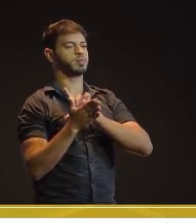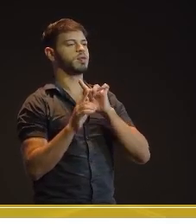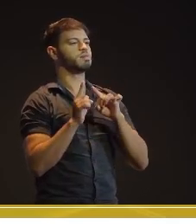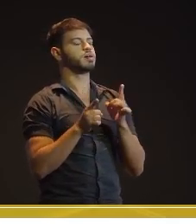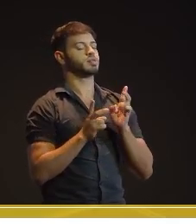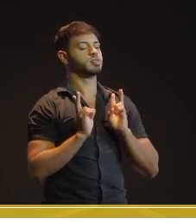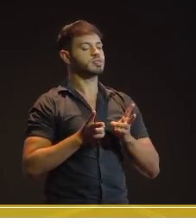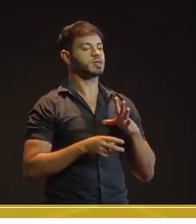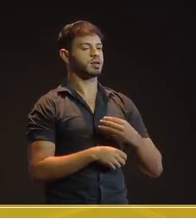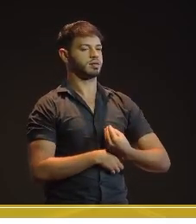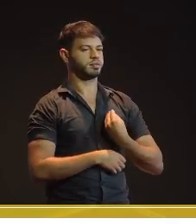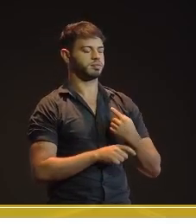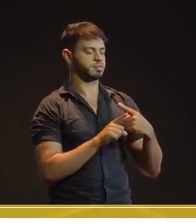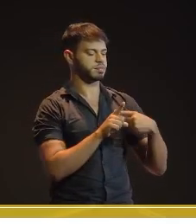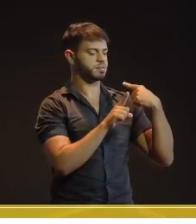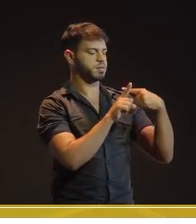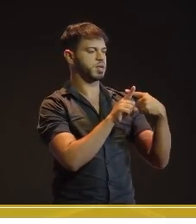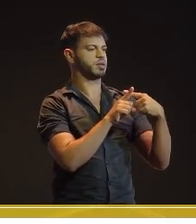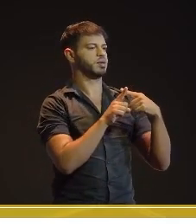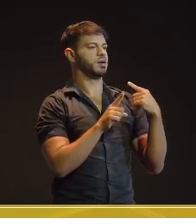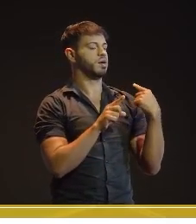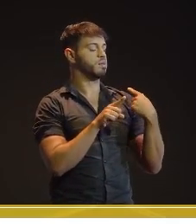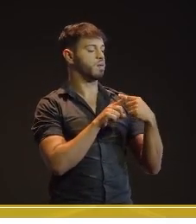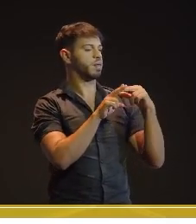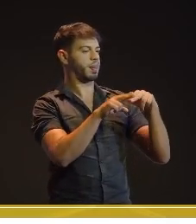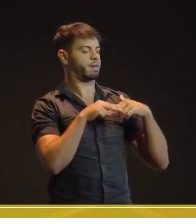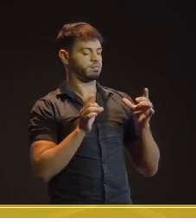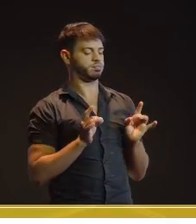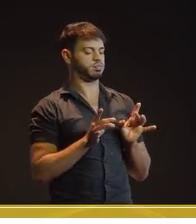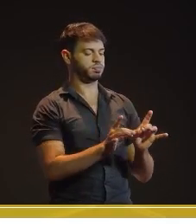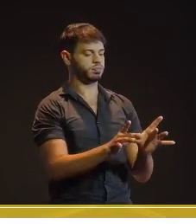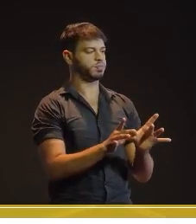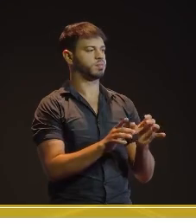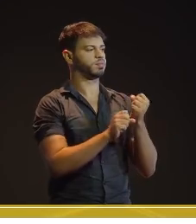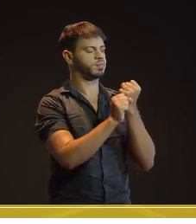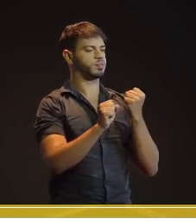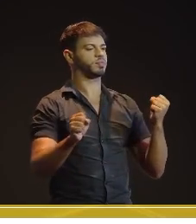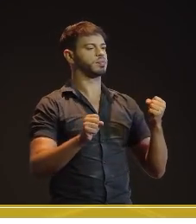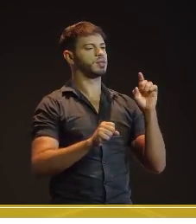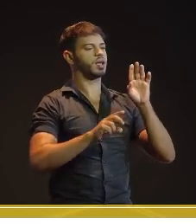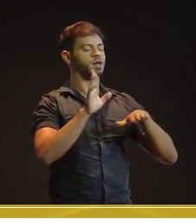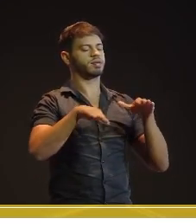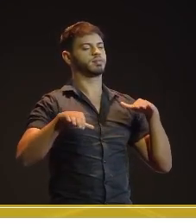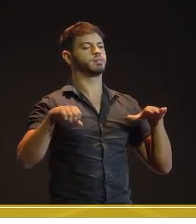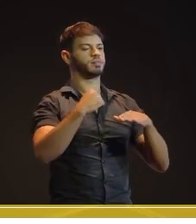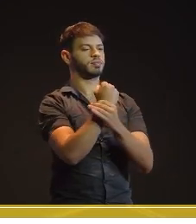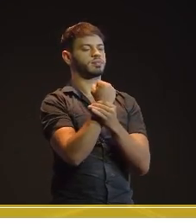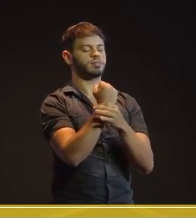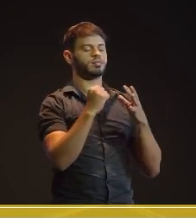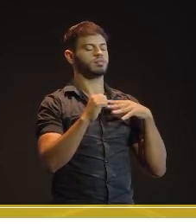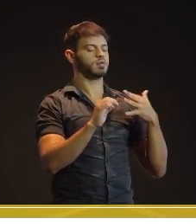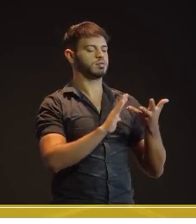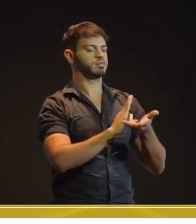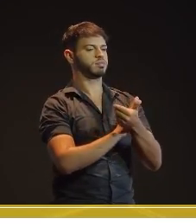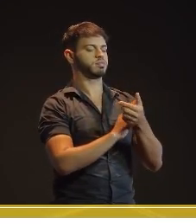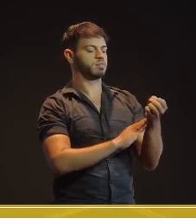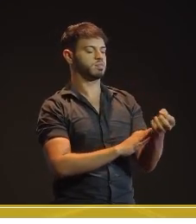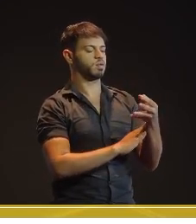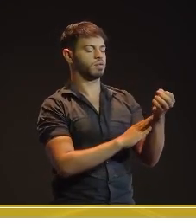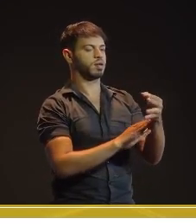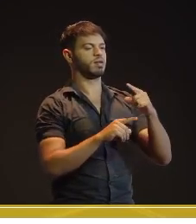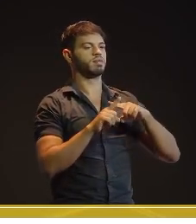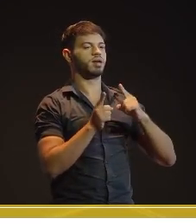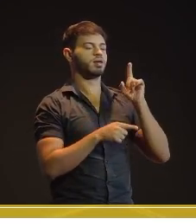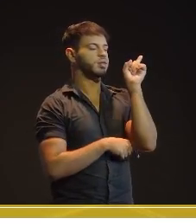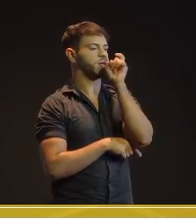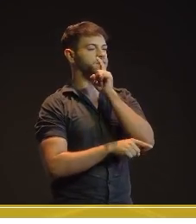cada vez mais, pelo fato de a gente ter um mercado muito grande, as garantias vão sendo mais sofisticadas, mais